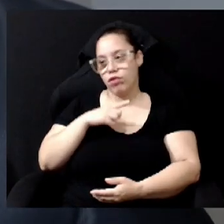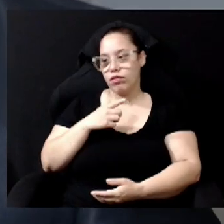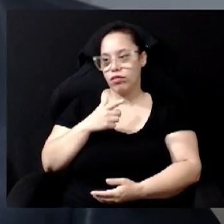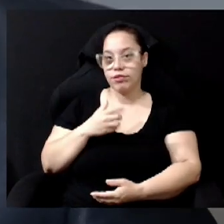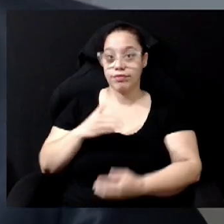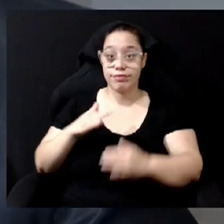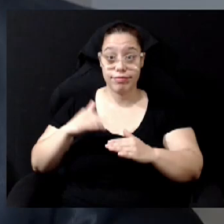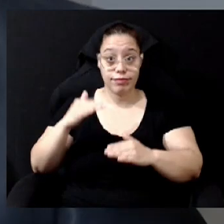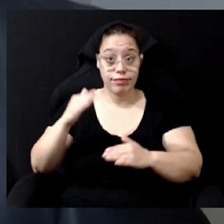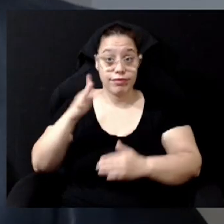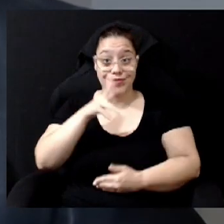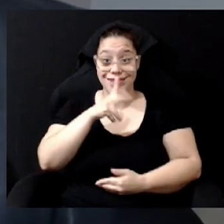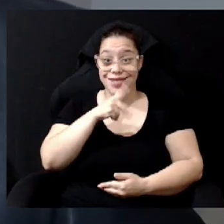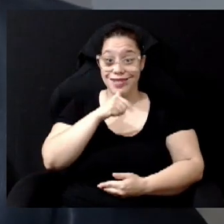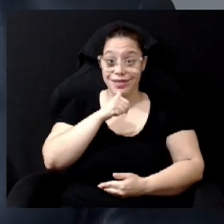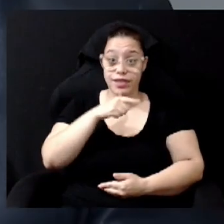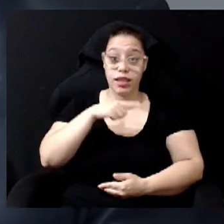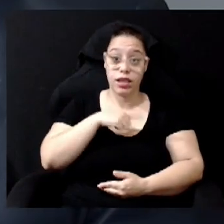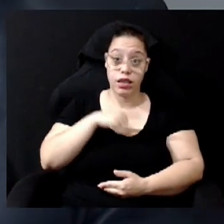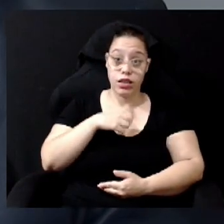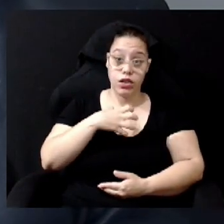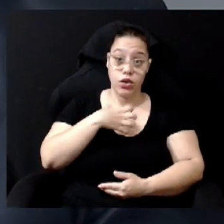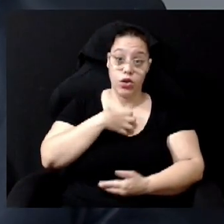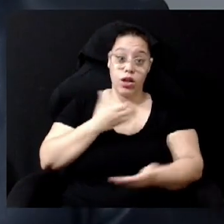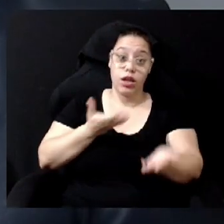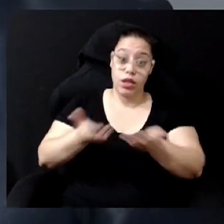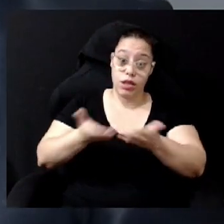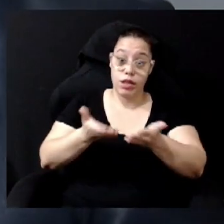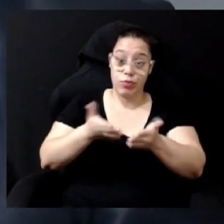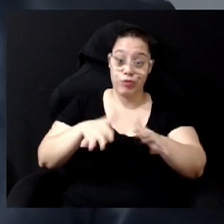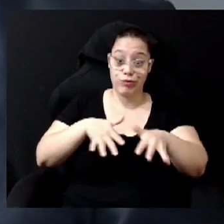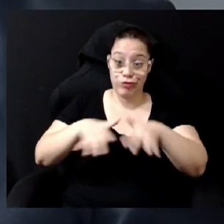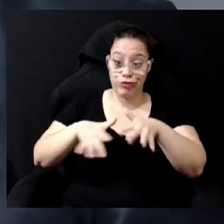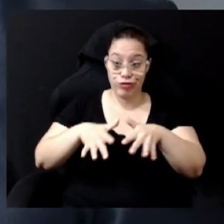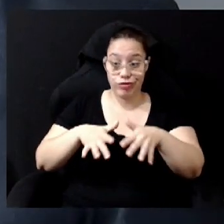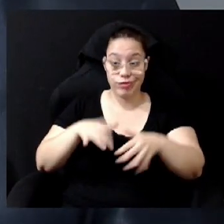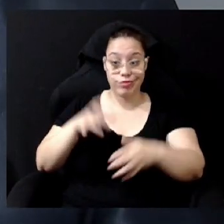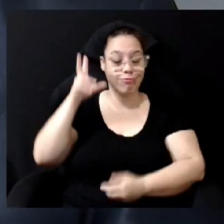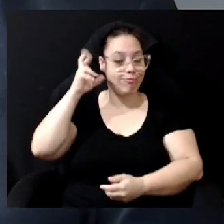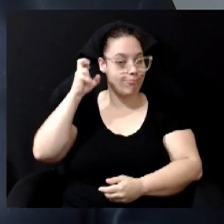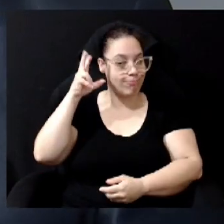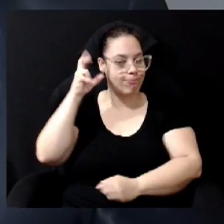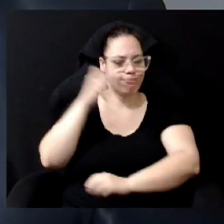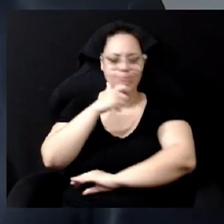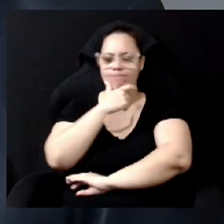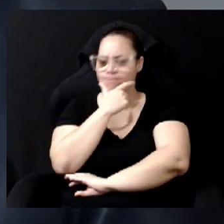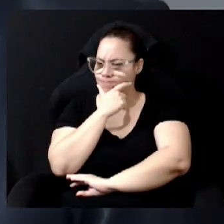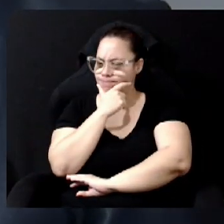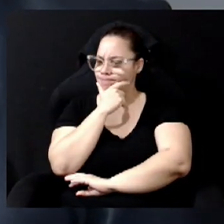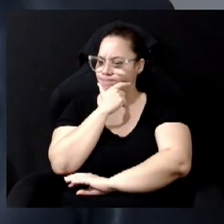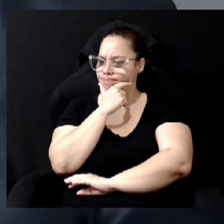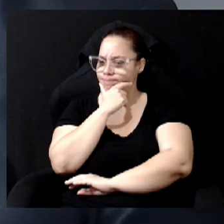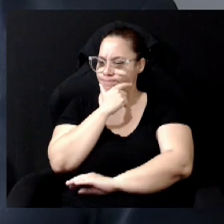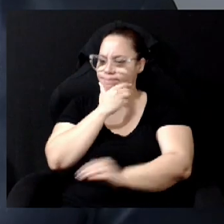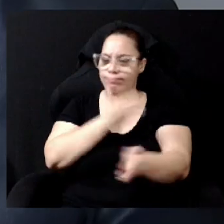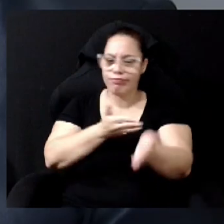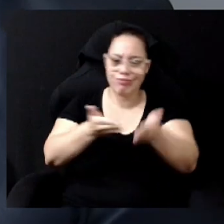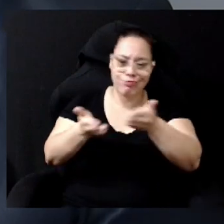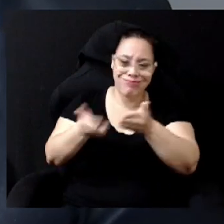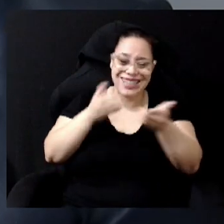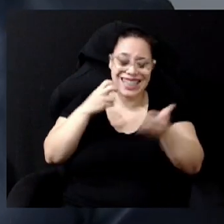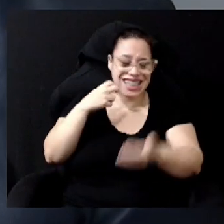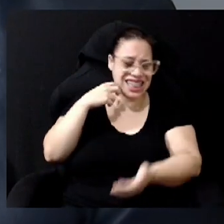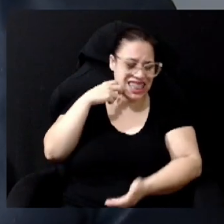a pessoa que teve aquele ataque naquela hora. Então, ouvindo essas pessoas, passando por esses constrangimentos e muitas